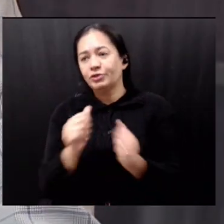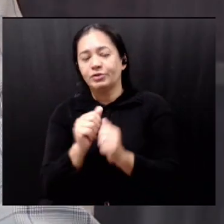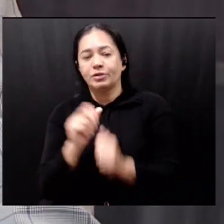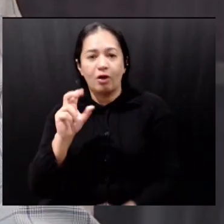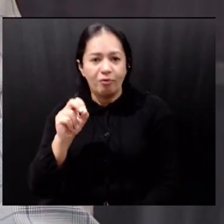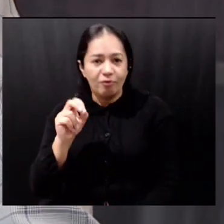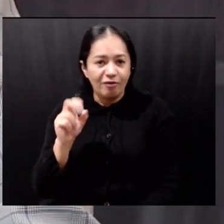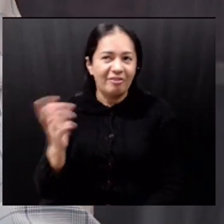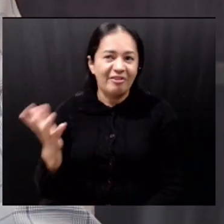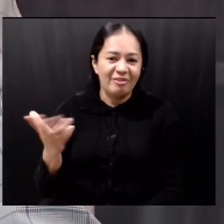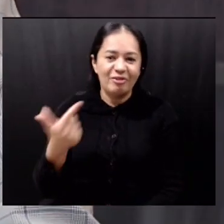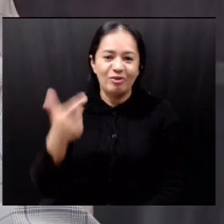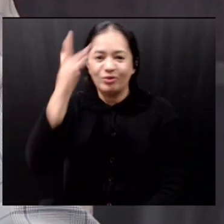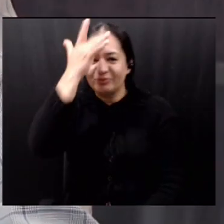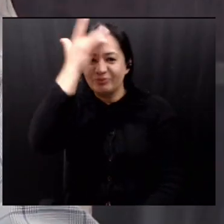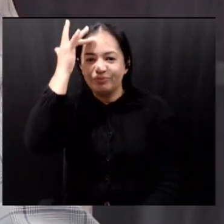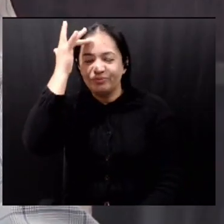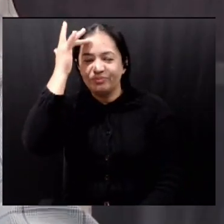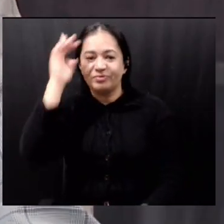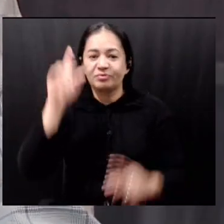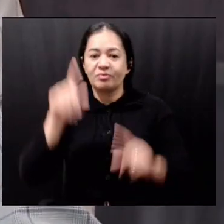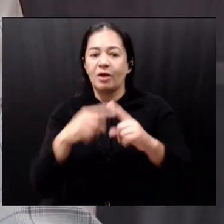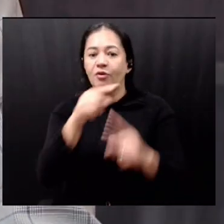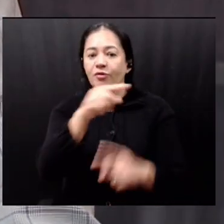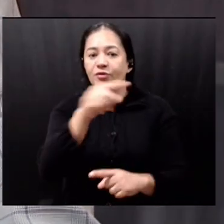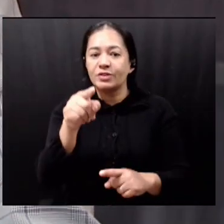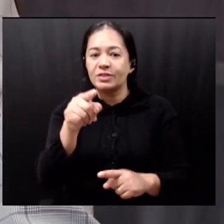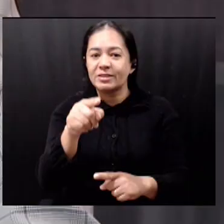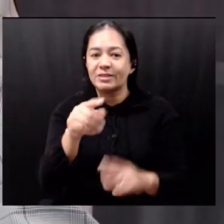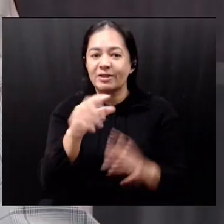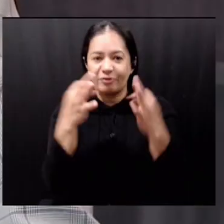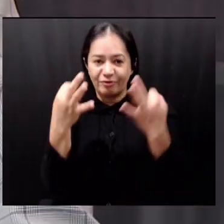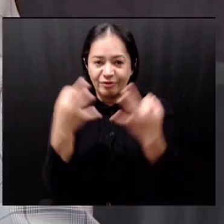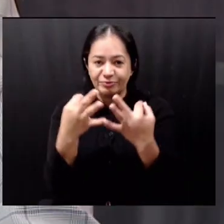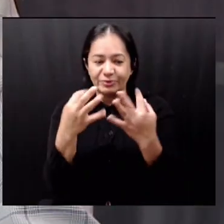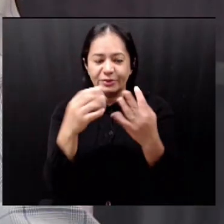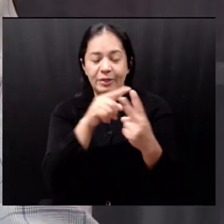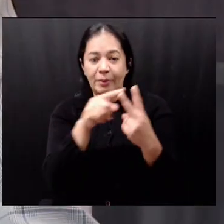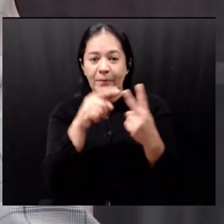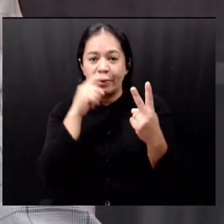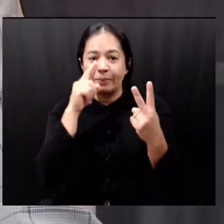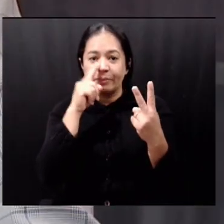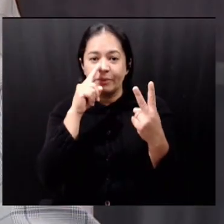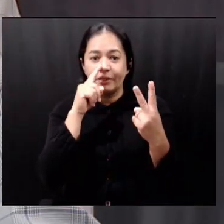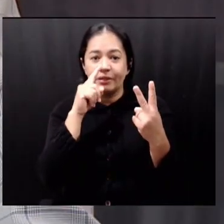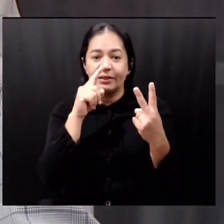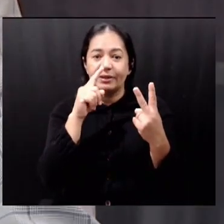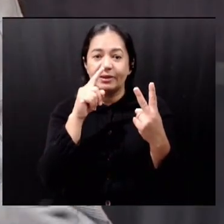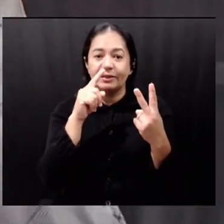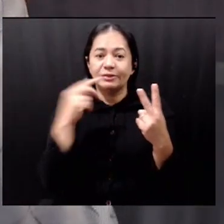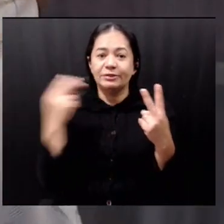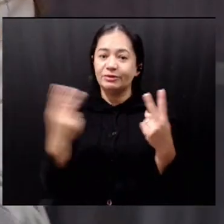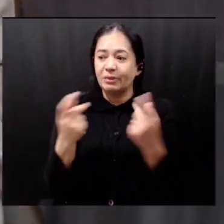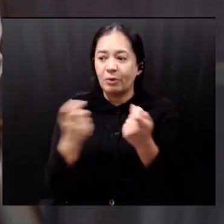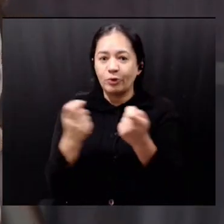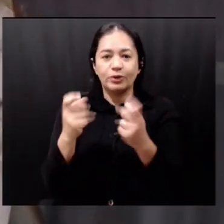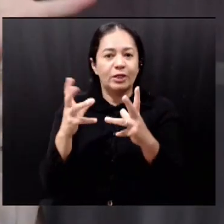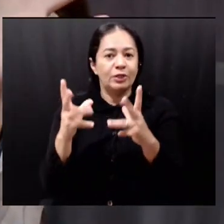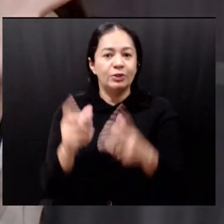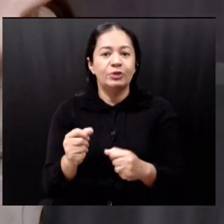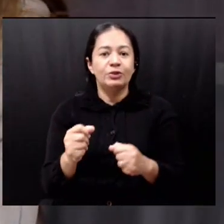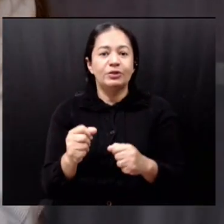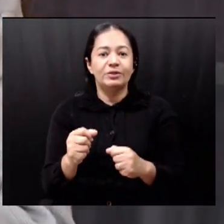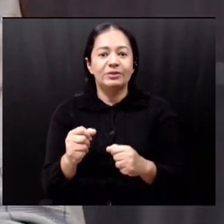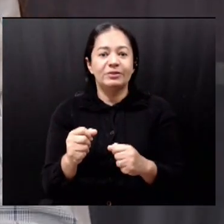pessoas. E vocês, como pais, assim, se vocês estão se apoiando naquela rede de apoio, não tem como você ter controle absoluto, né? Senão você também vai deixar ali